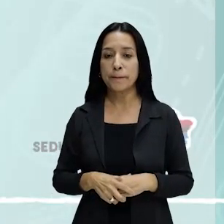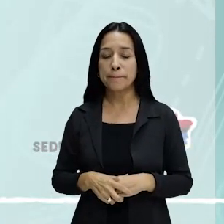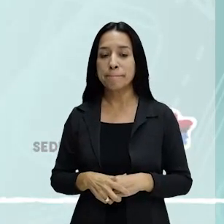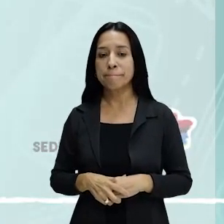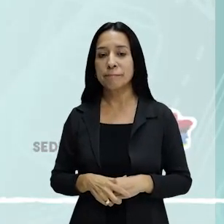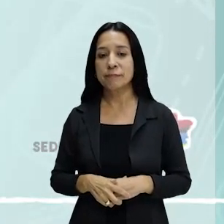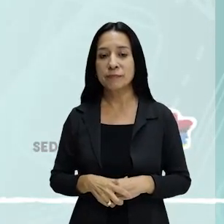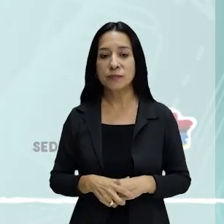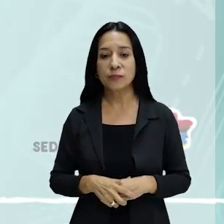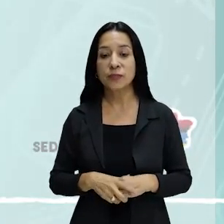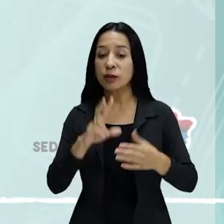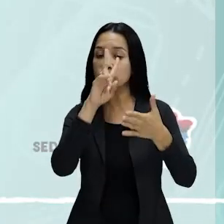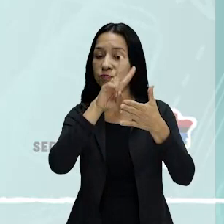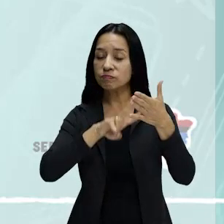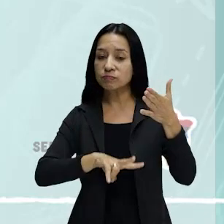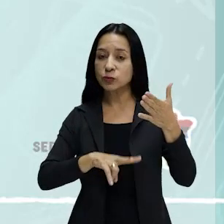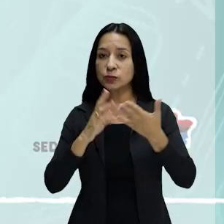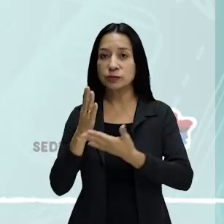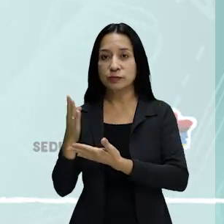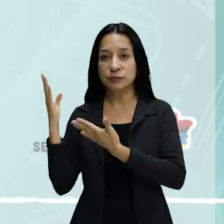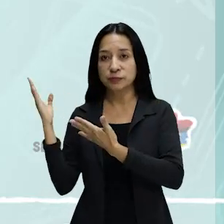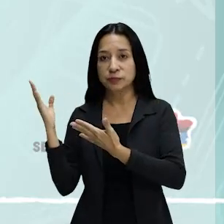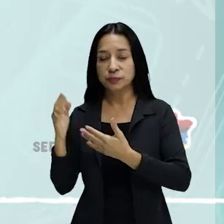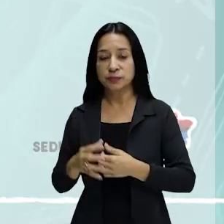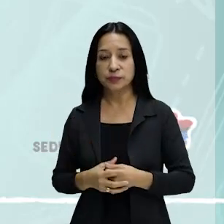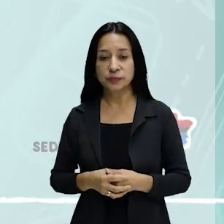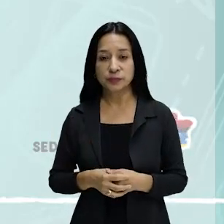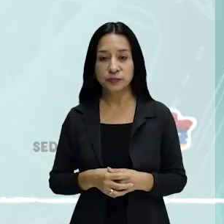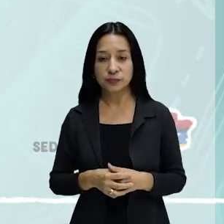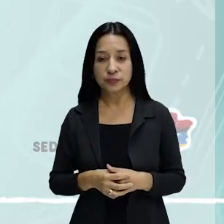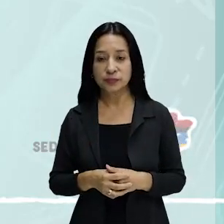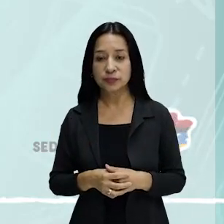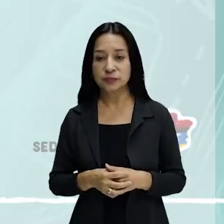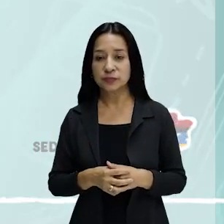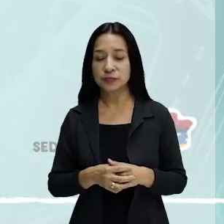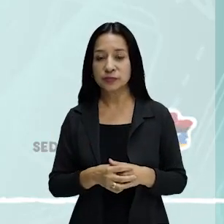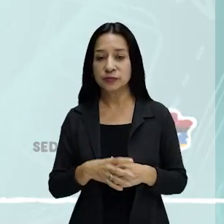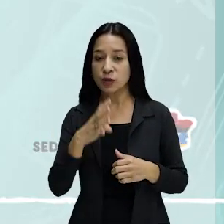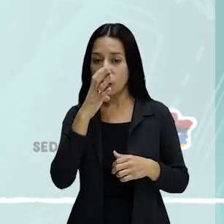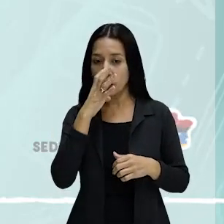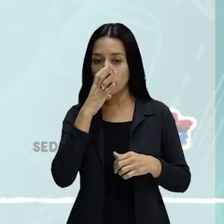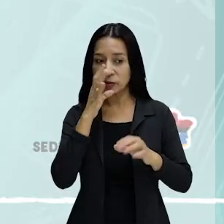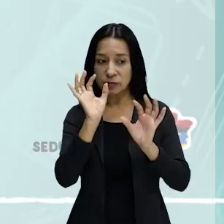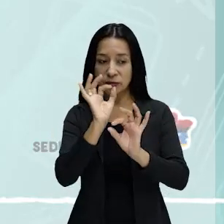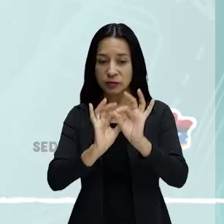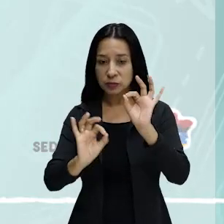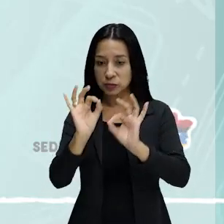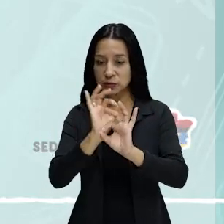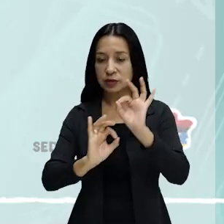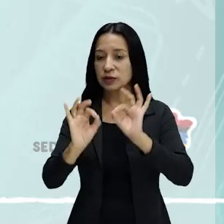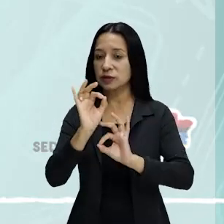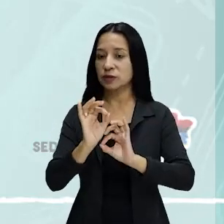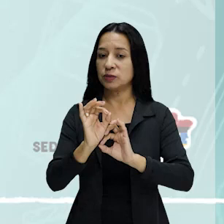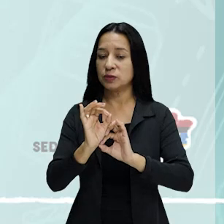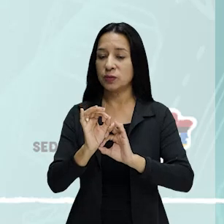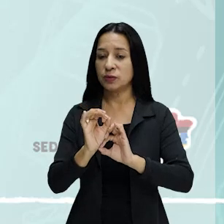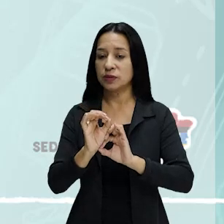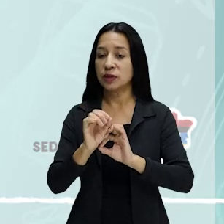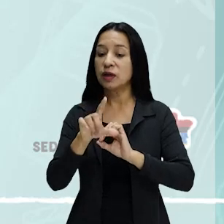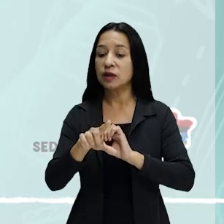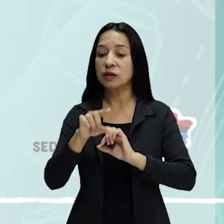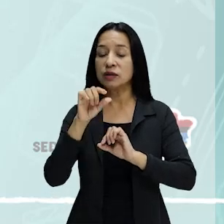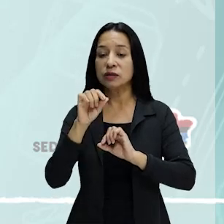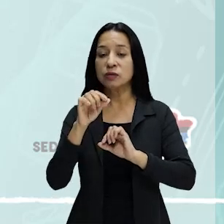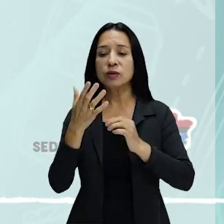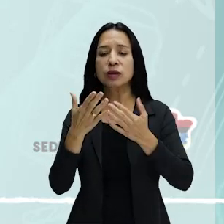oração subordinada adverbial concessiva em. Você vai observar as construções e identificar a